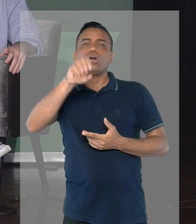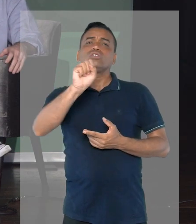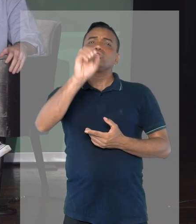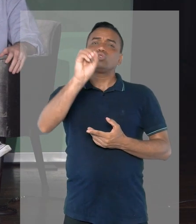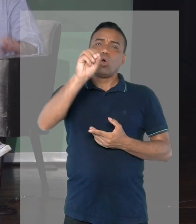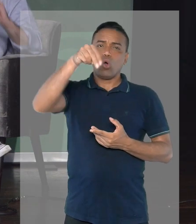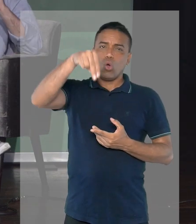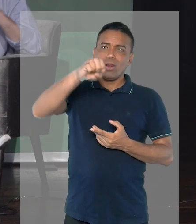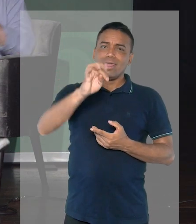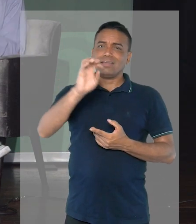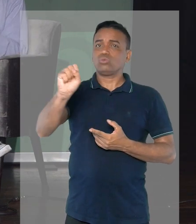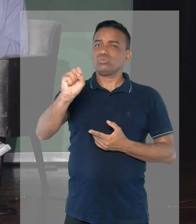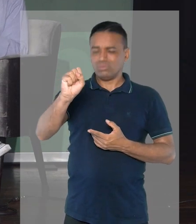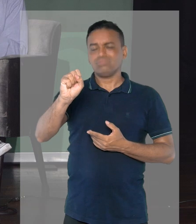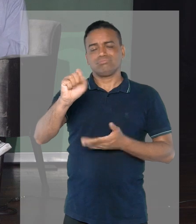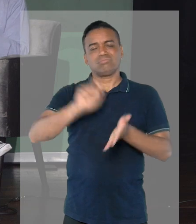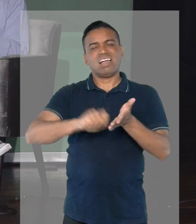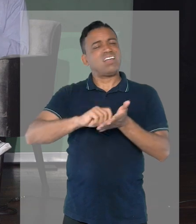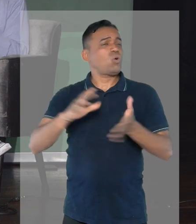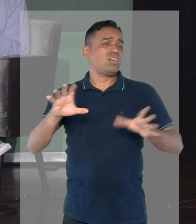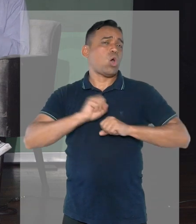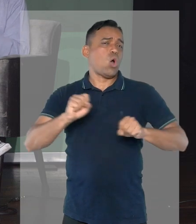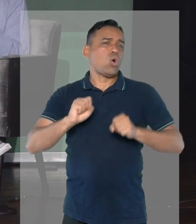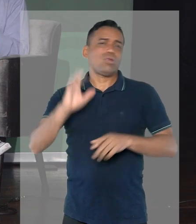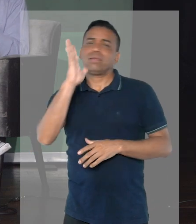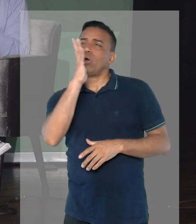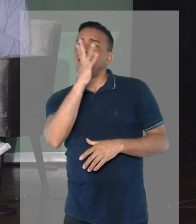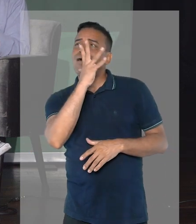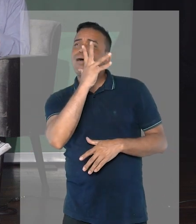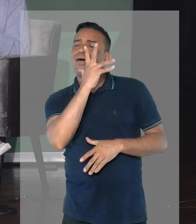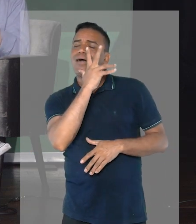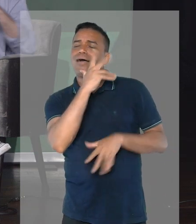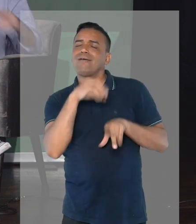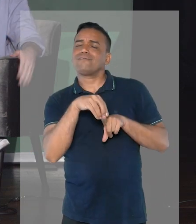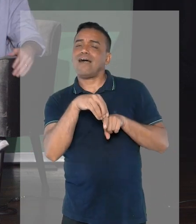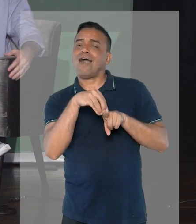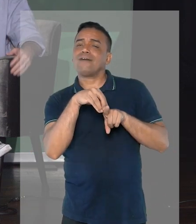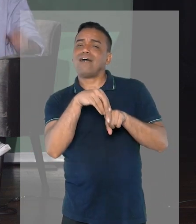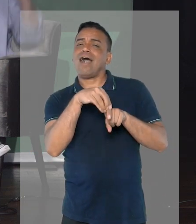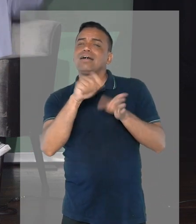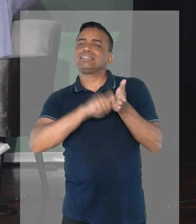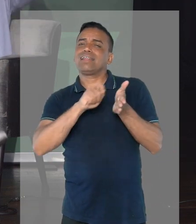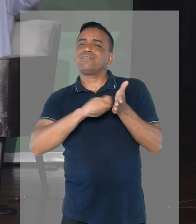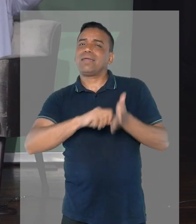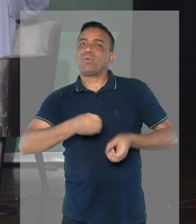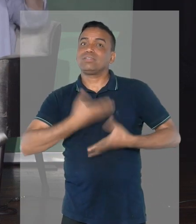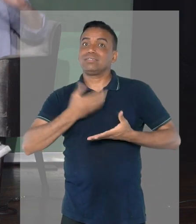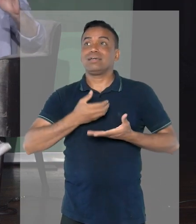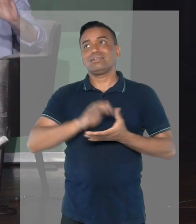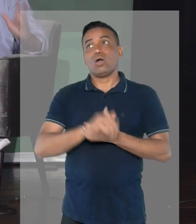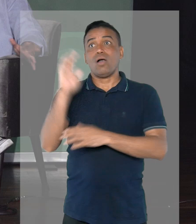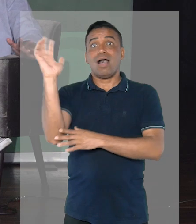deve dar um voluminho. Mas eu gosto muito de ser lento com poesia, sabe? Eu acho que a gente vive um tempo que a gente balança uma árvore